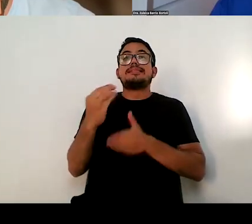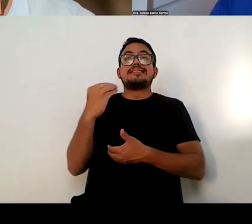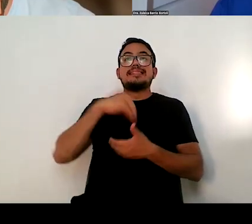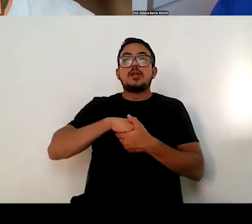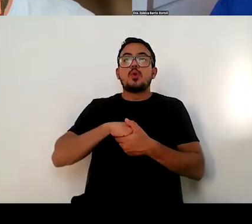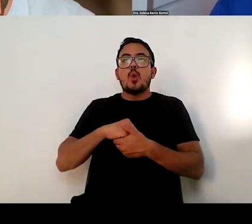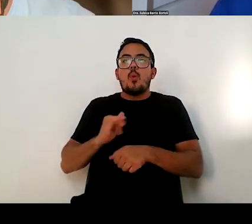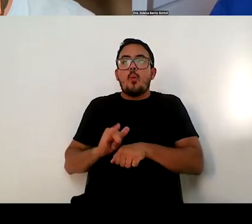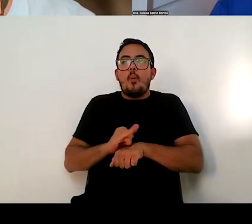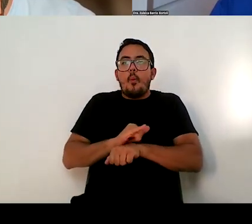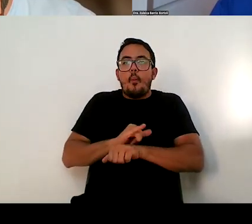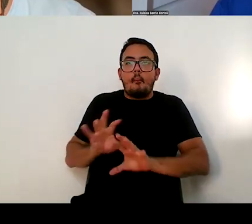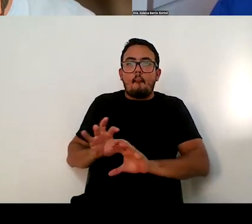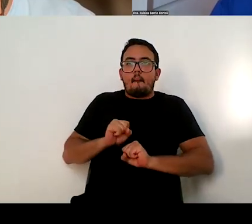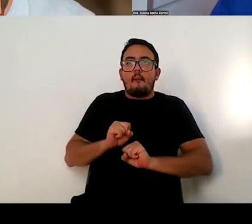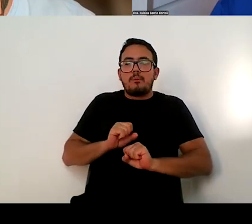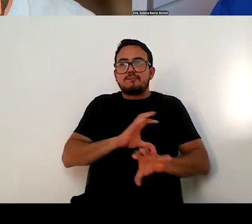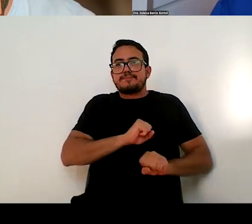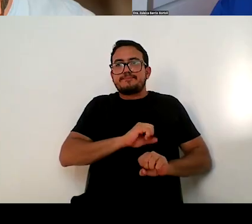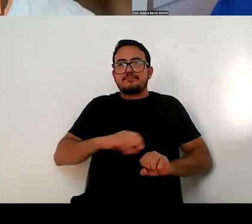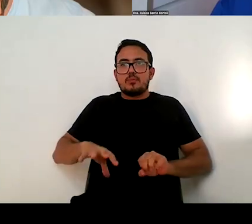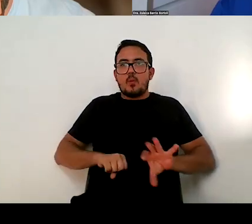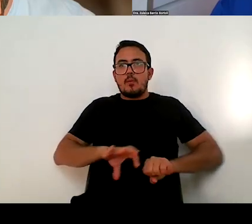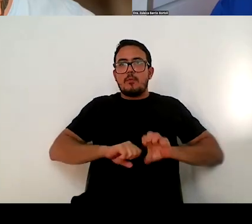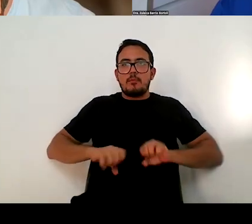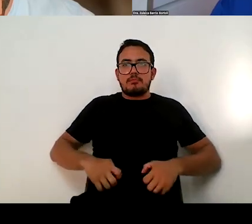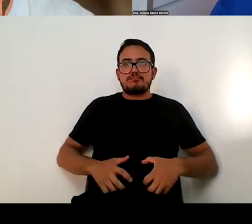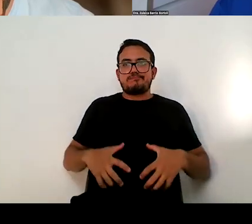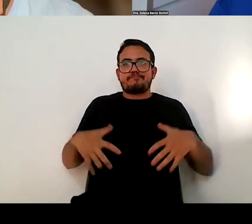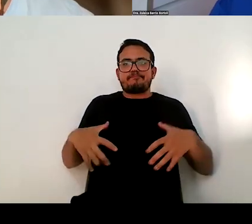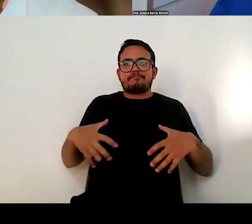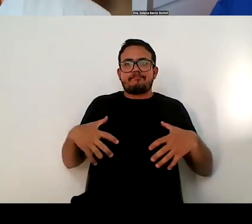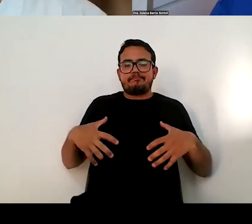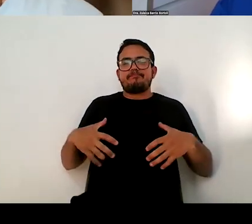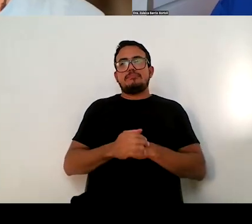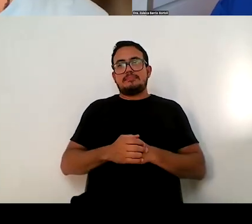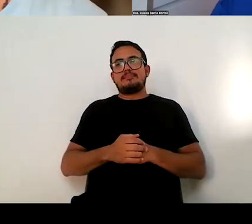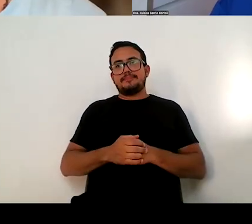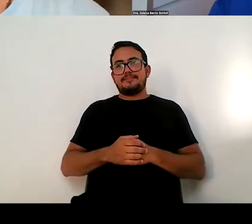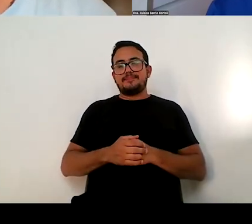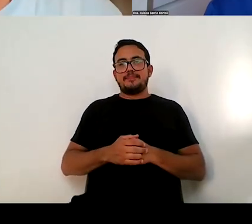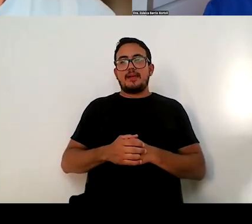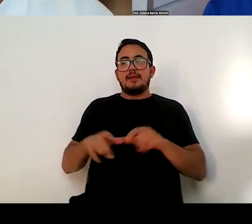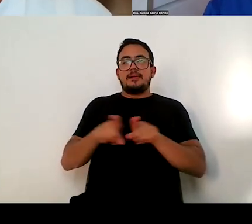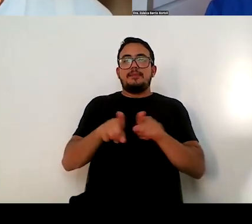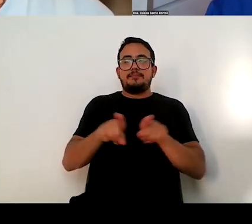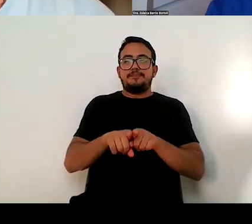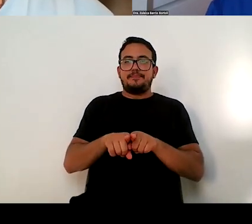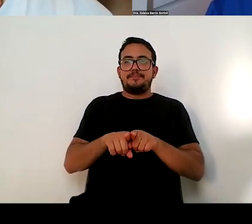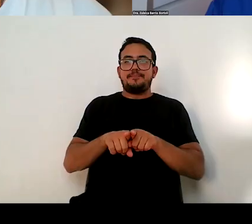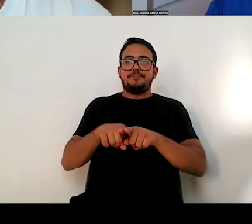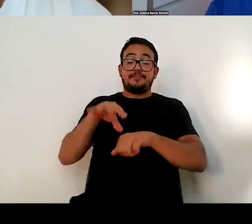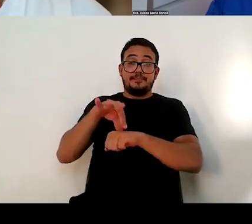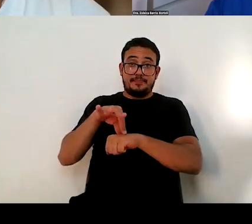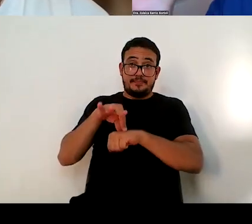esteatose hepática e outras alterações. Então o controle de açúcar é muito importante, tá? E em relação à parte da carne que